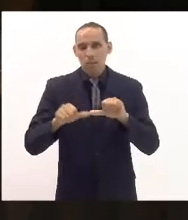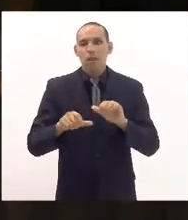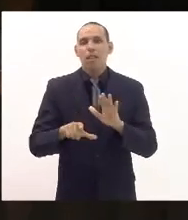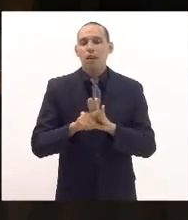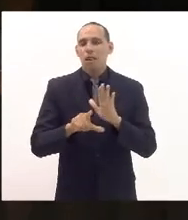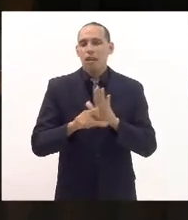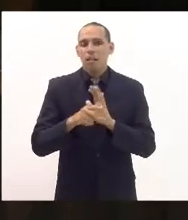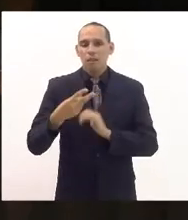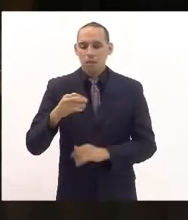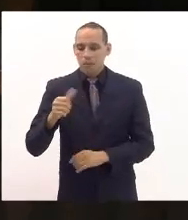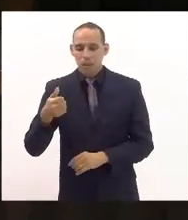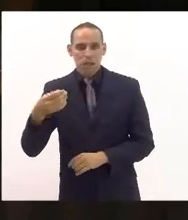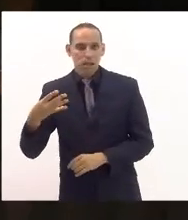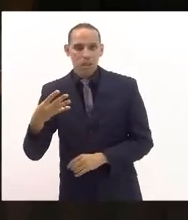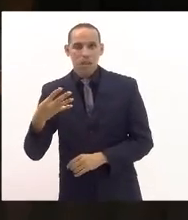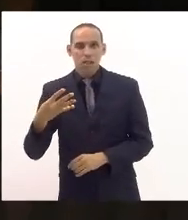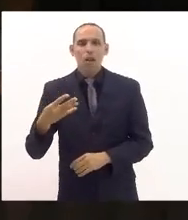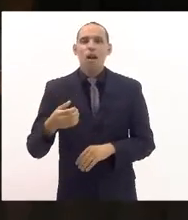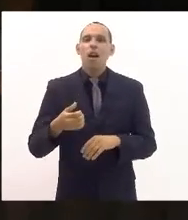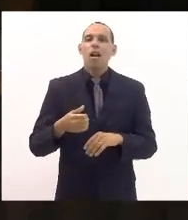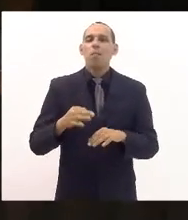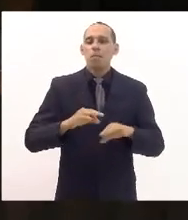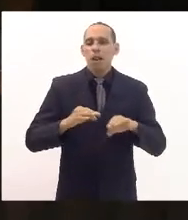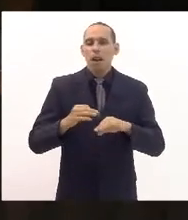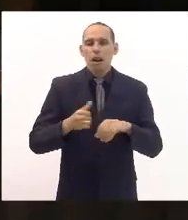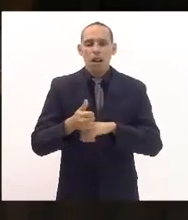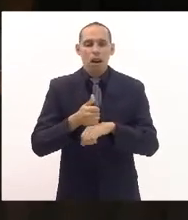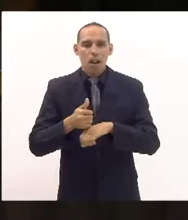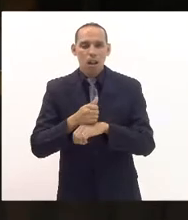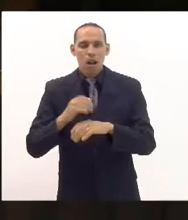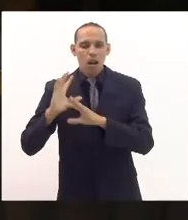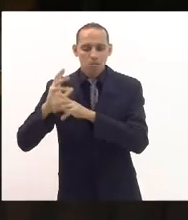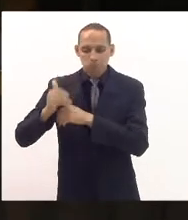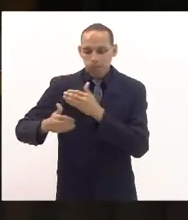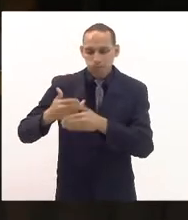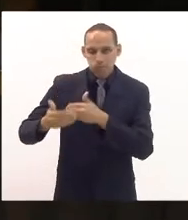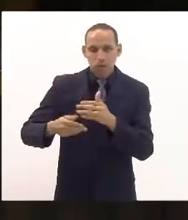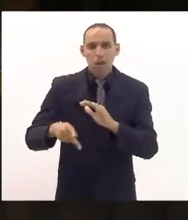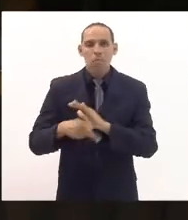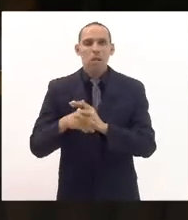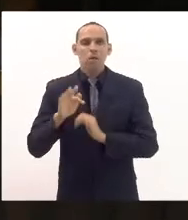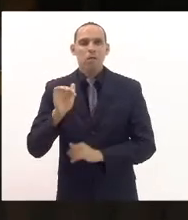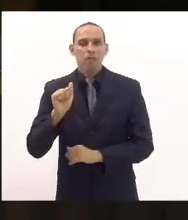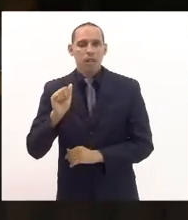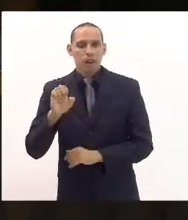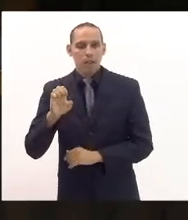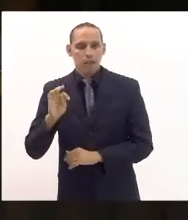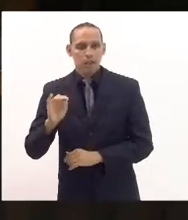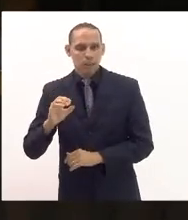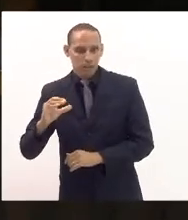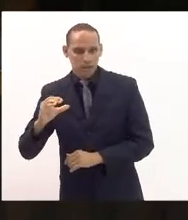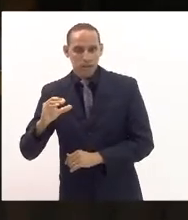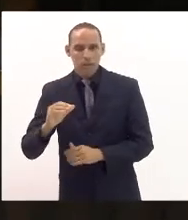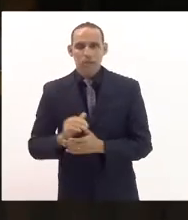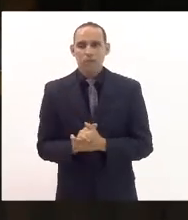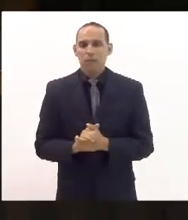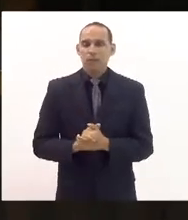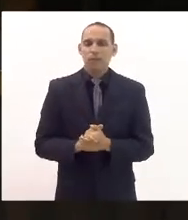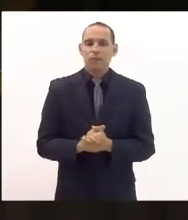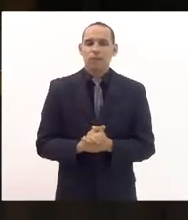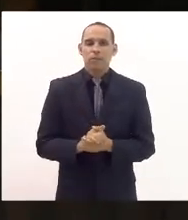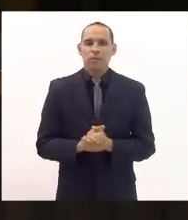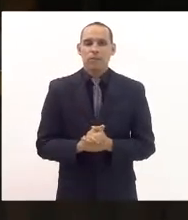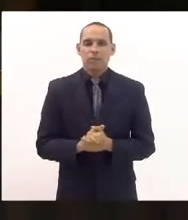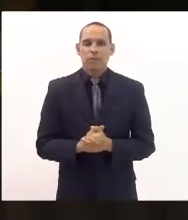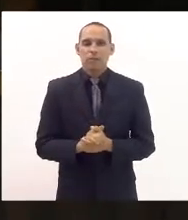Março 14 institui o plano de cargos carreiras e remuneração da Fundação de Apoio à escola técnica do Estado do Rio de Janeiro Faetec dá outras